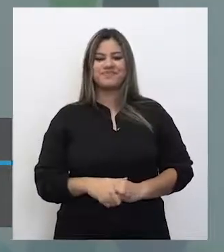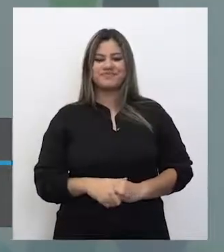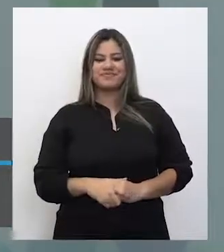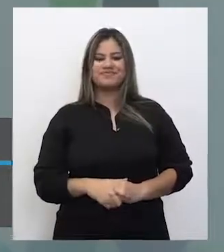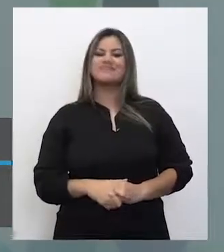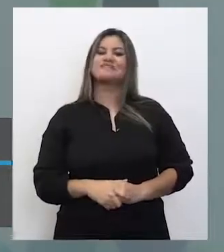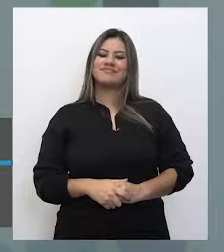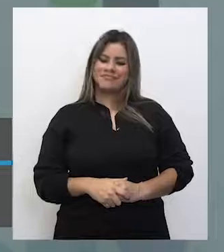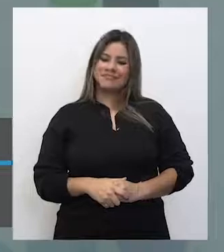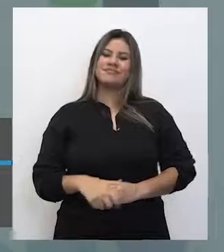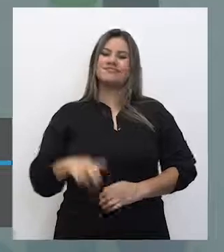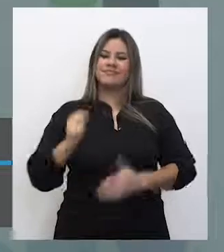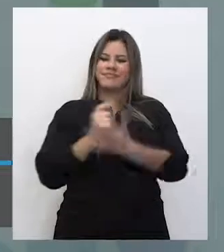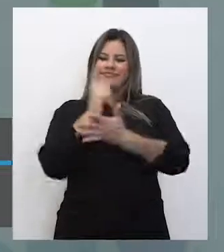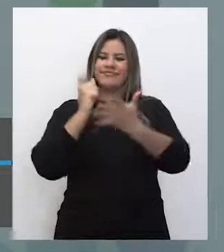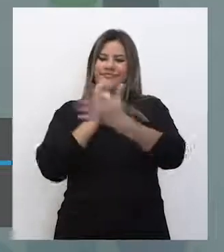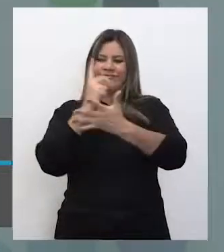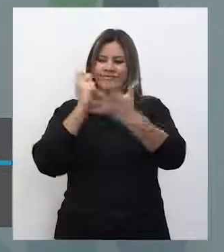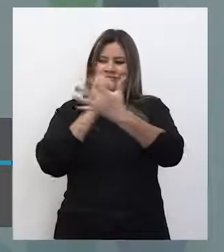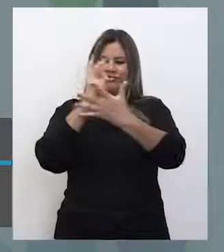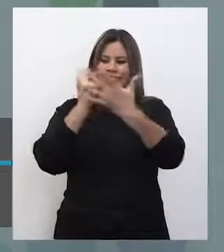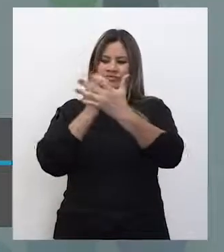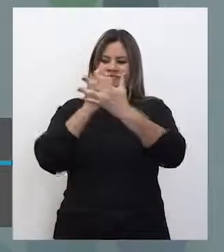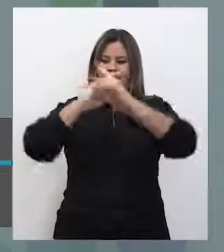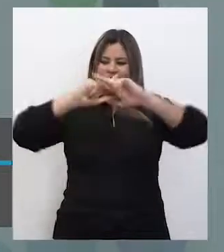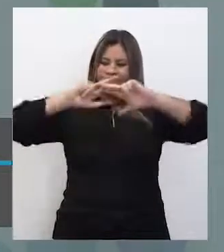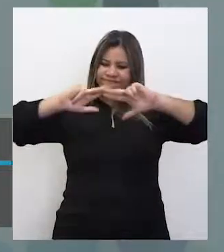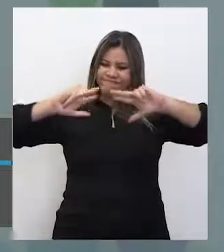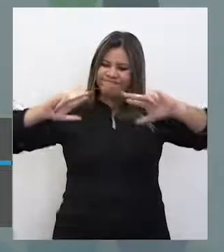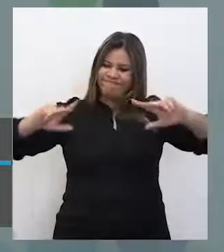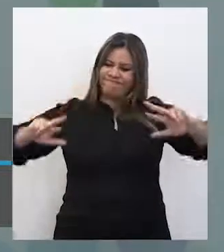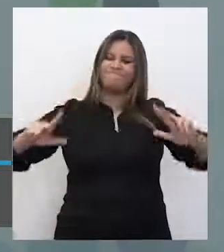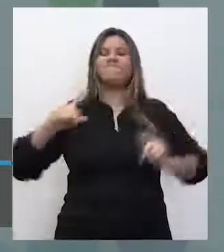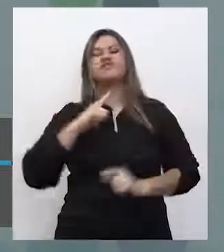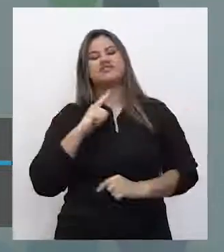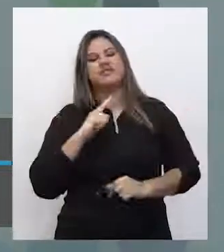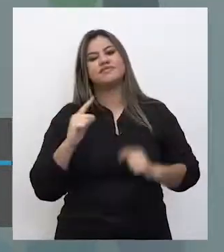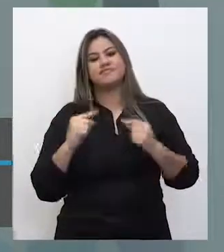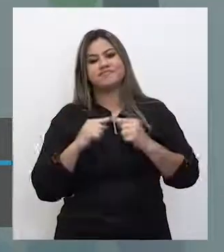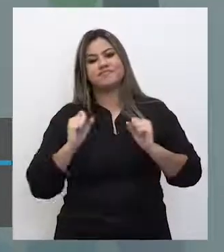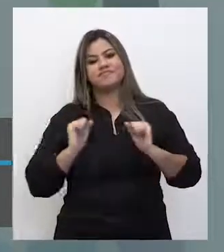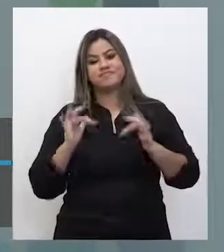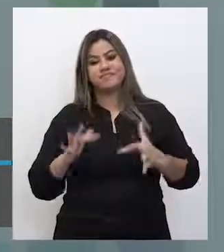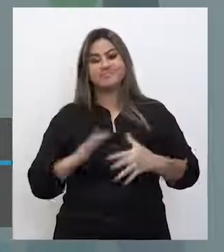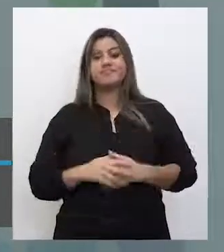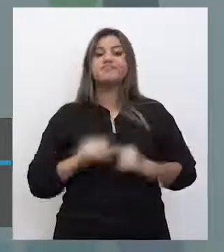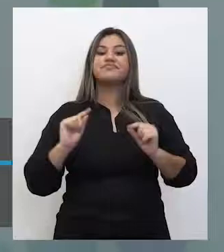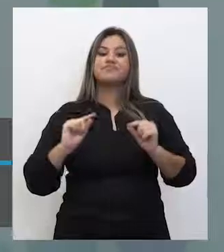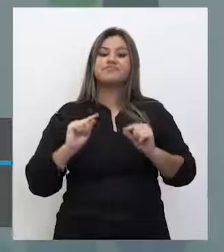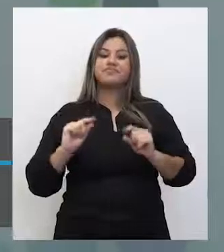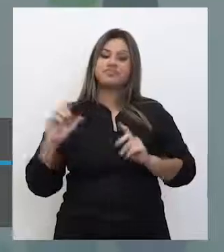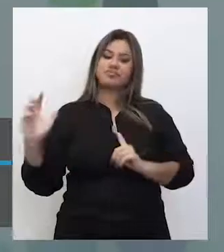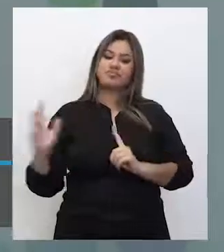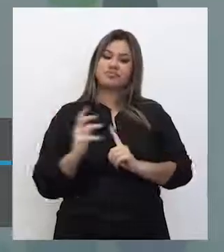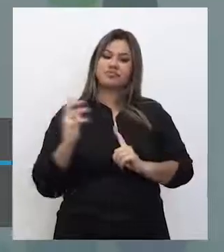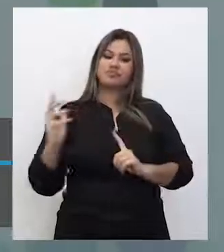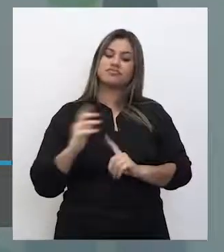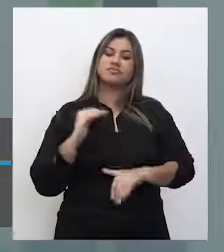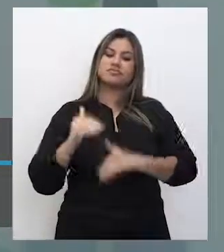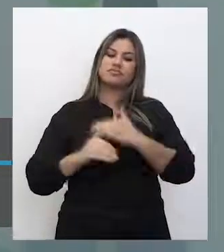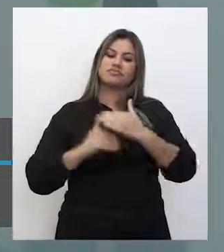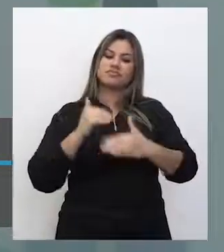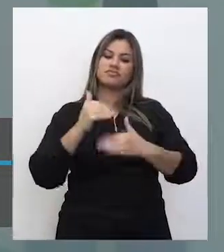o consumismo exagerado que é causado por essas ações. E tudo isso é fruto de um